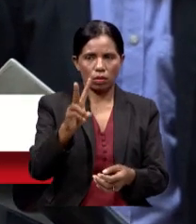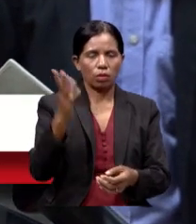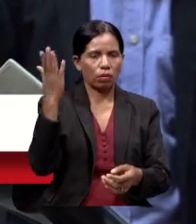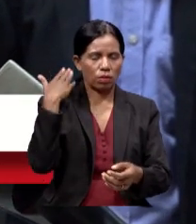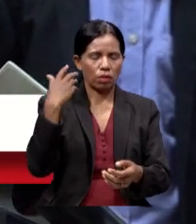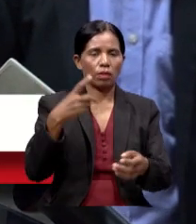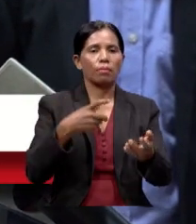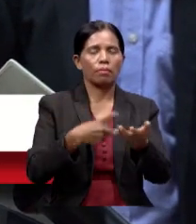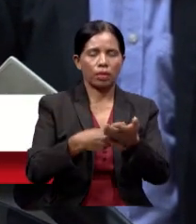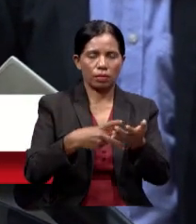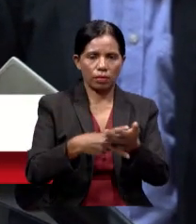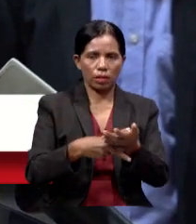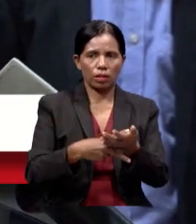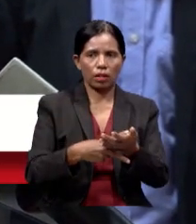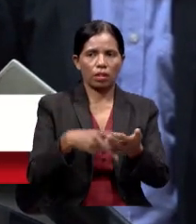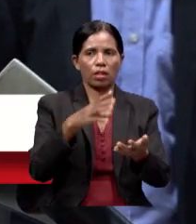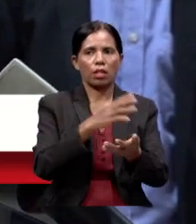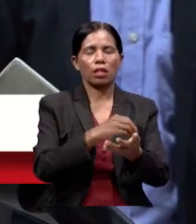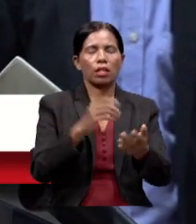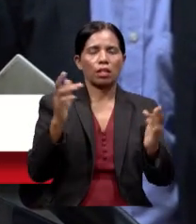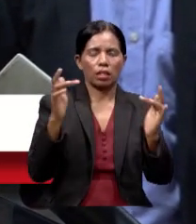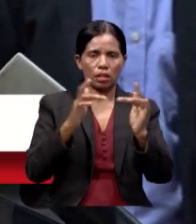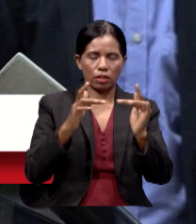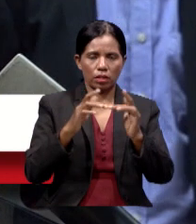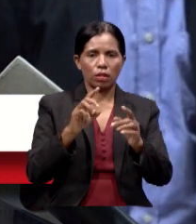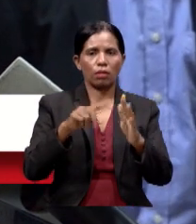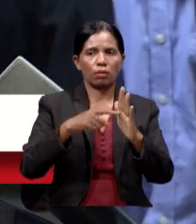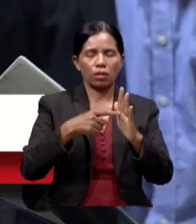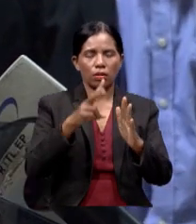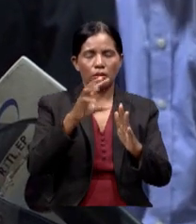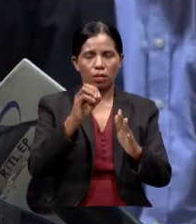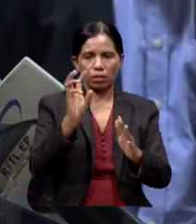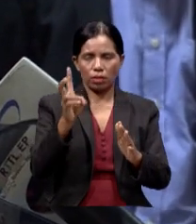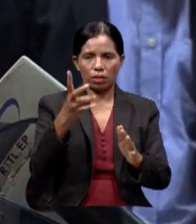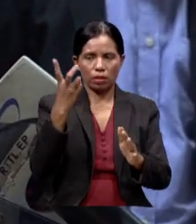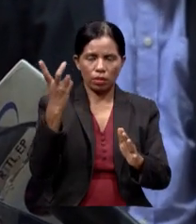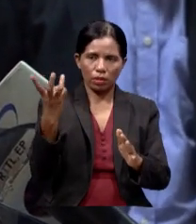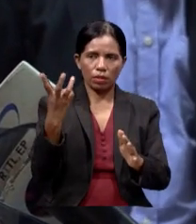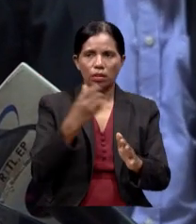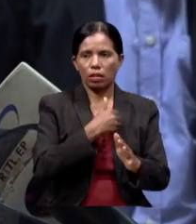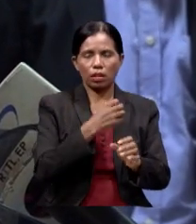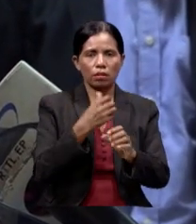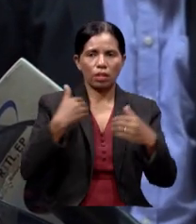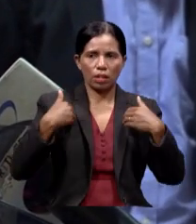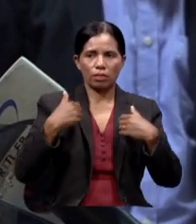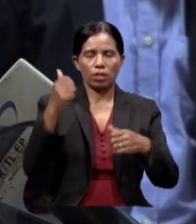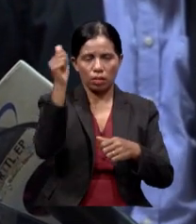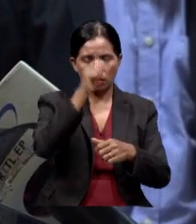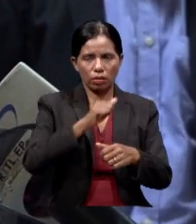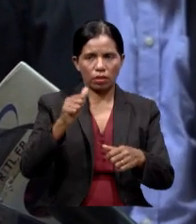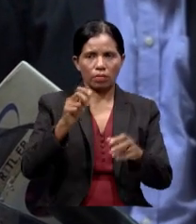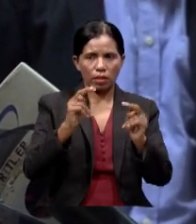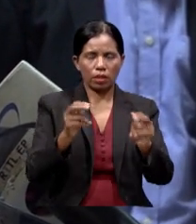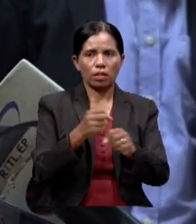passaporte eletrônica. Estou a passaporte eletrônica na minha rua, em 2015, 17 de maio, sendo que a auditoria. Precisa da